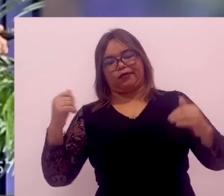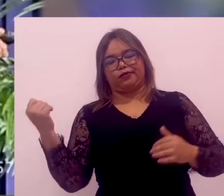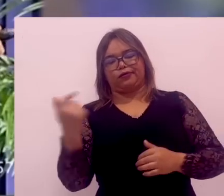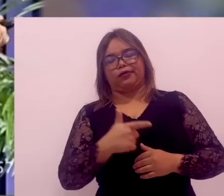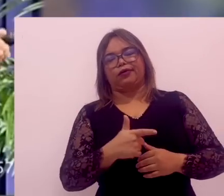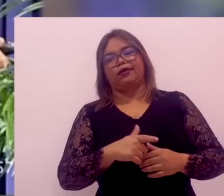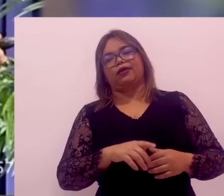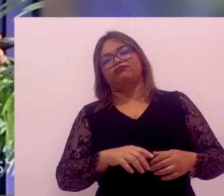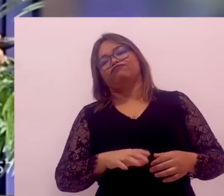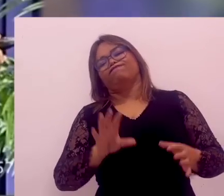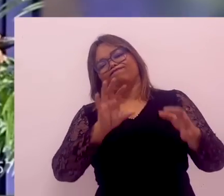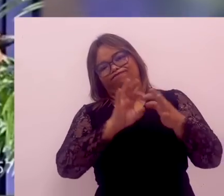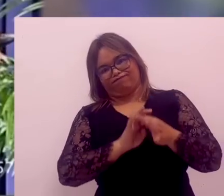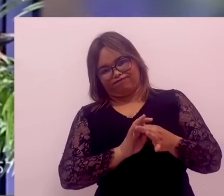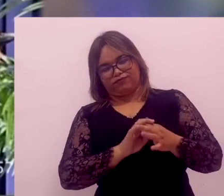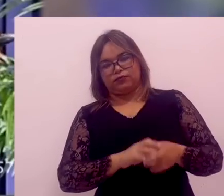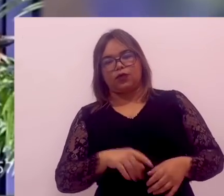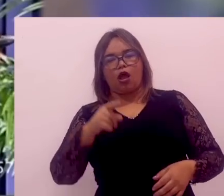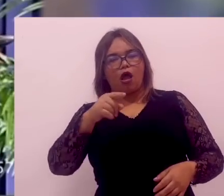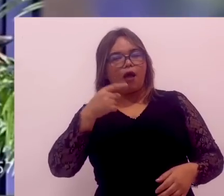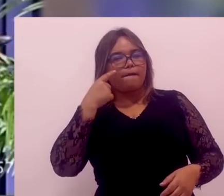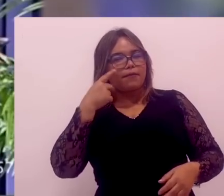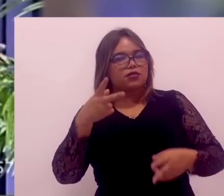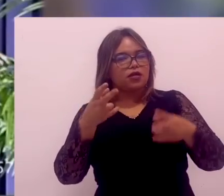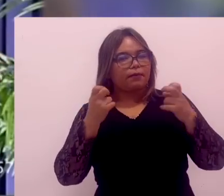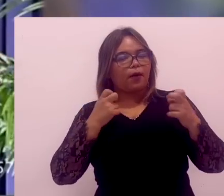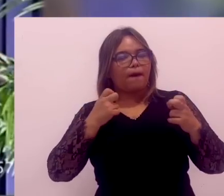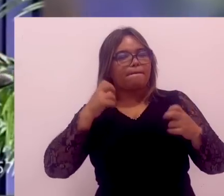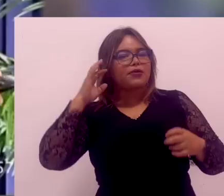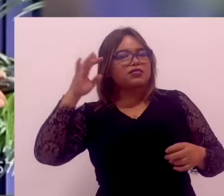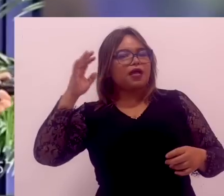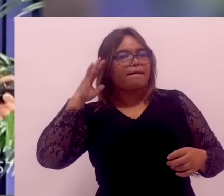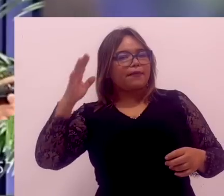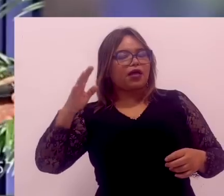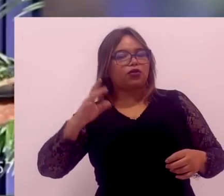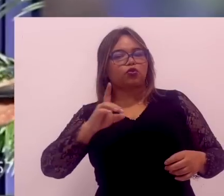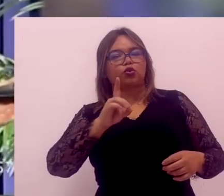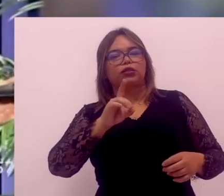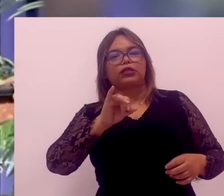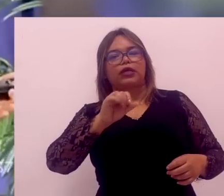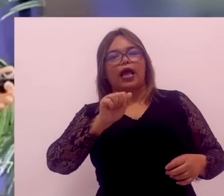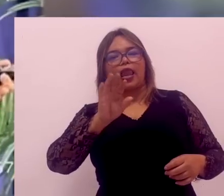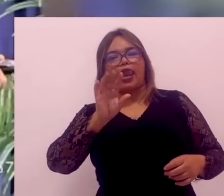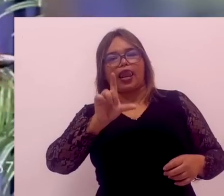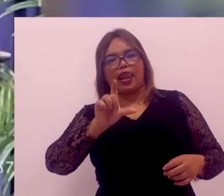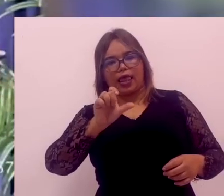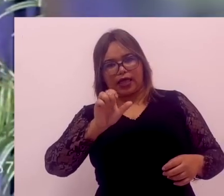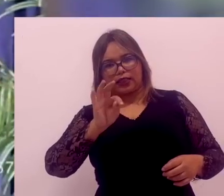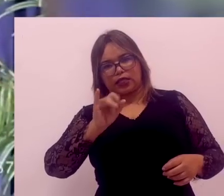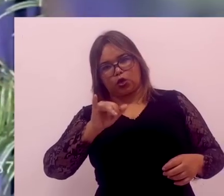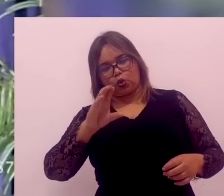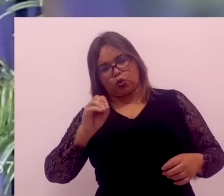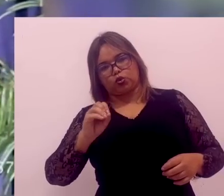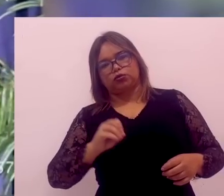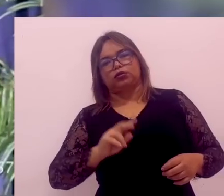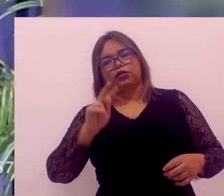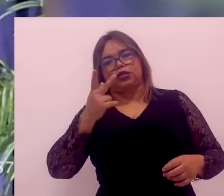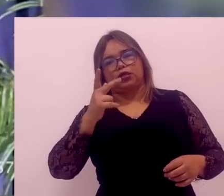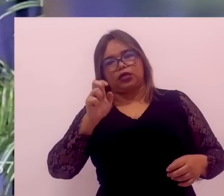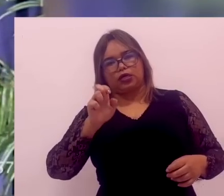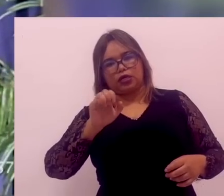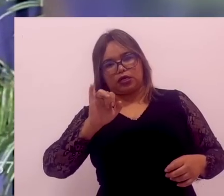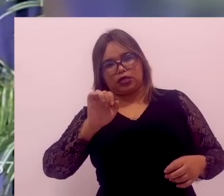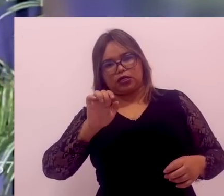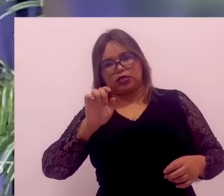Ele é doentio, mas é brilhante. E não importa que você tenha que sacrificar milhares de vidas para alcançar seu objetivo,